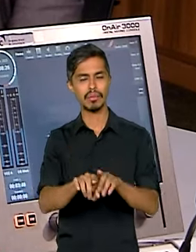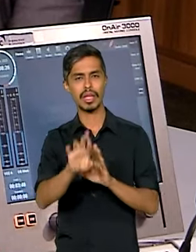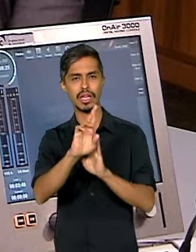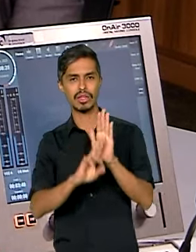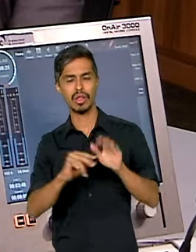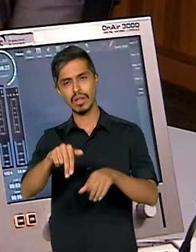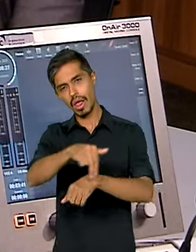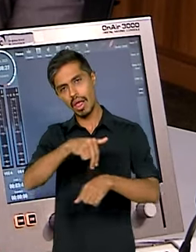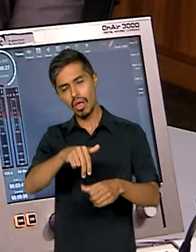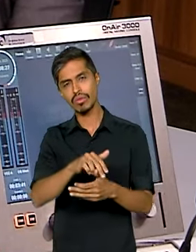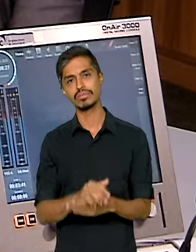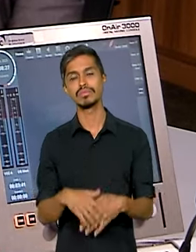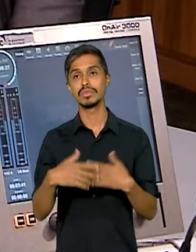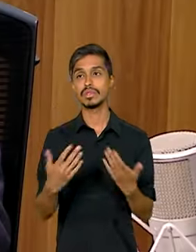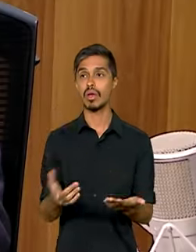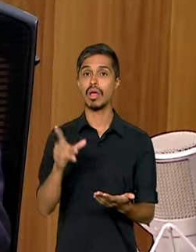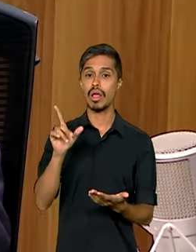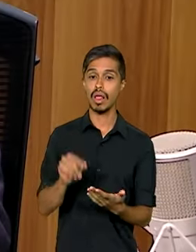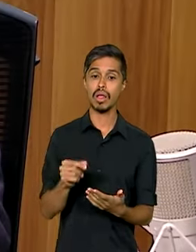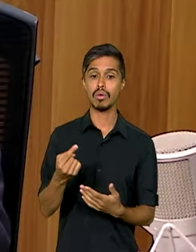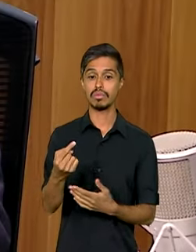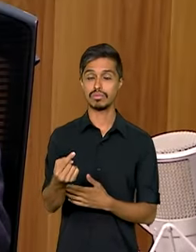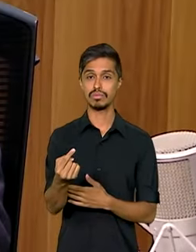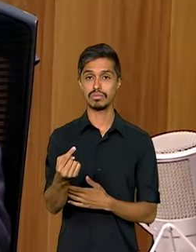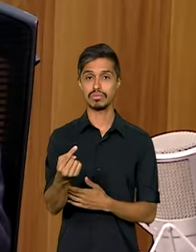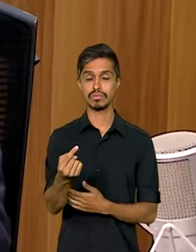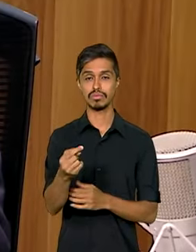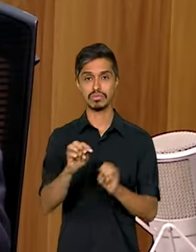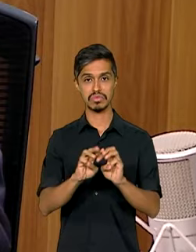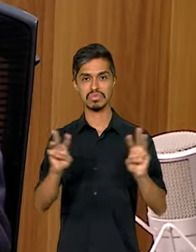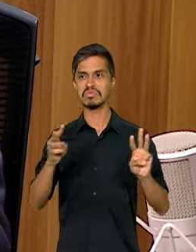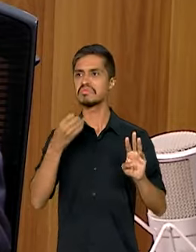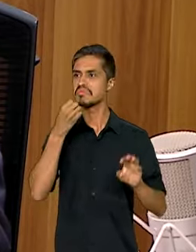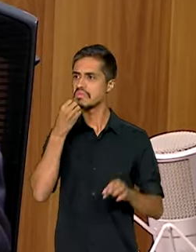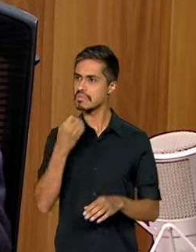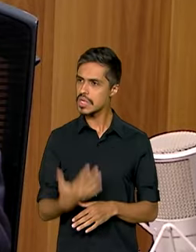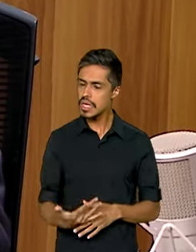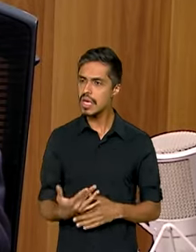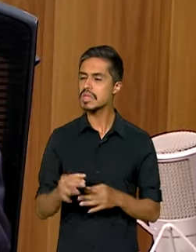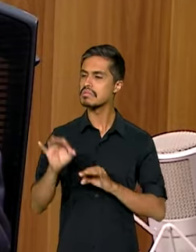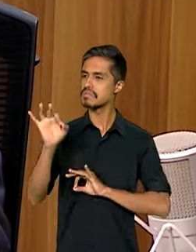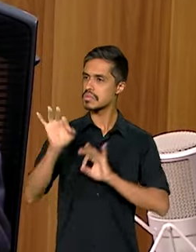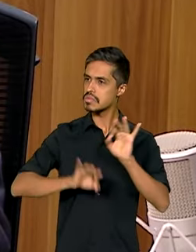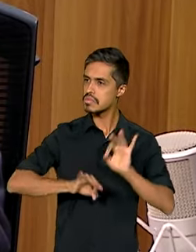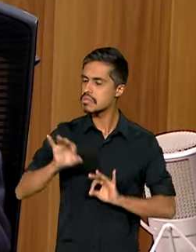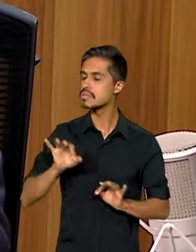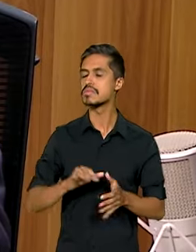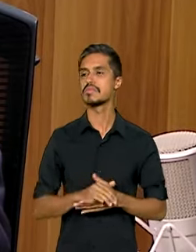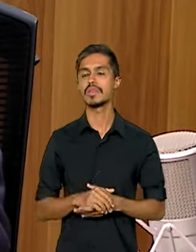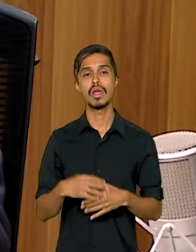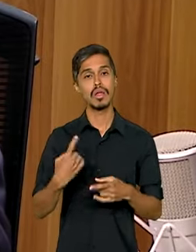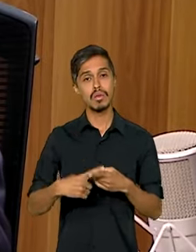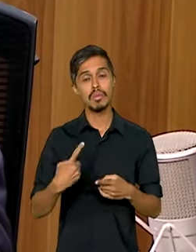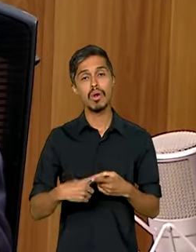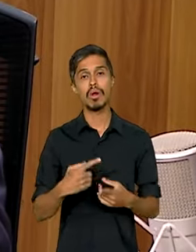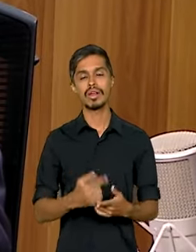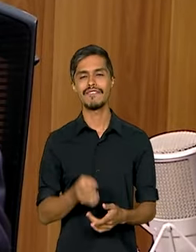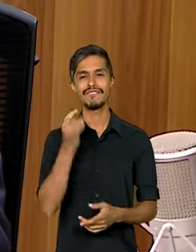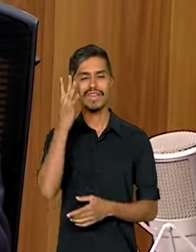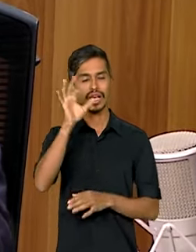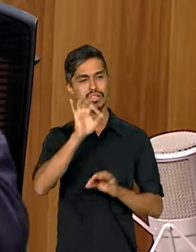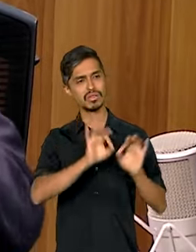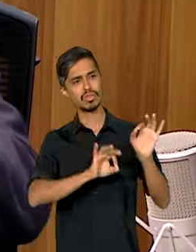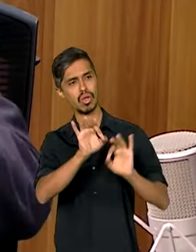nacional e é um um um um site muito bem bolado porque ele muito fácil a